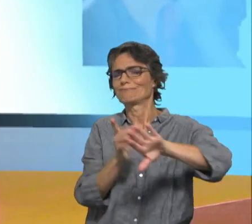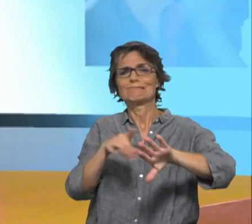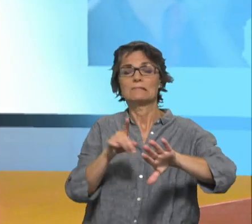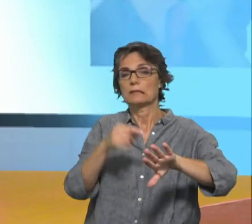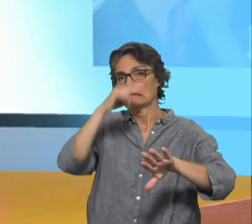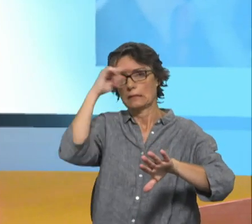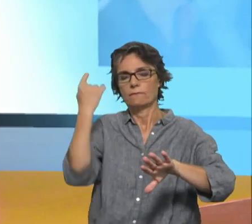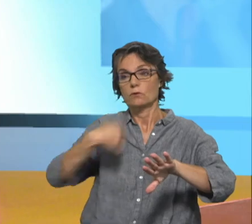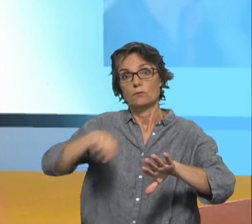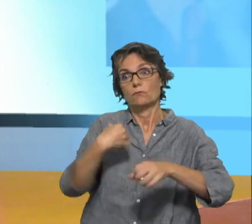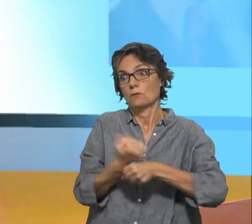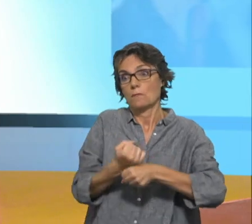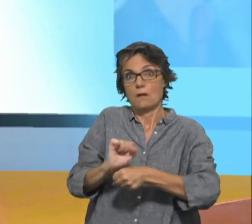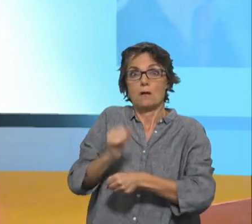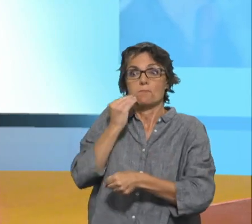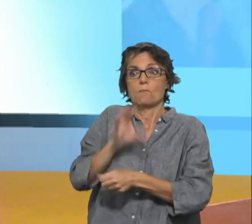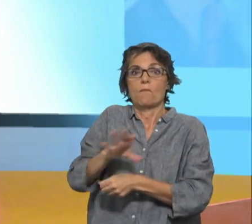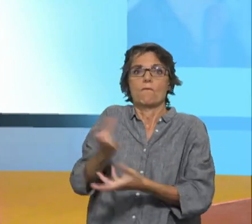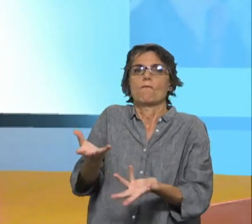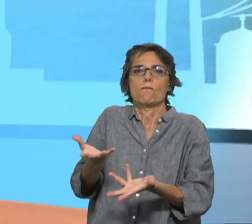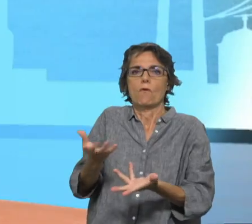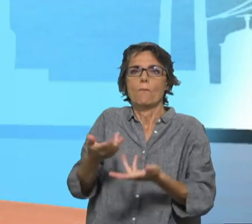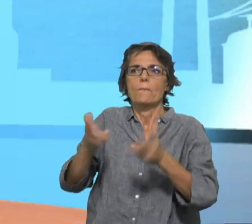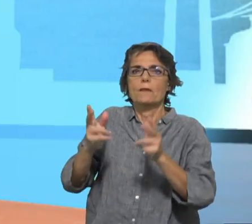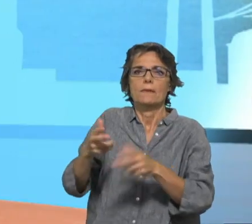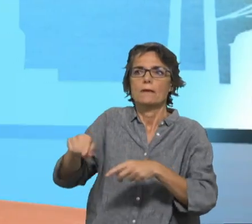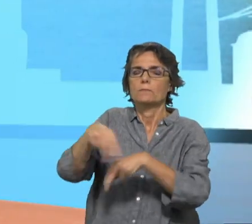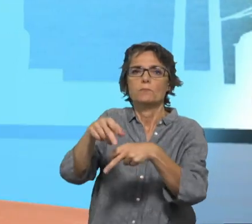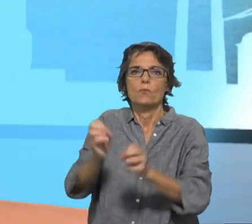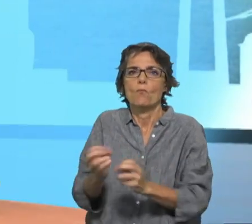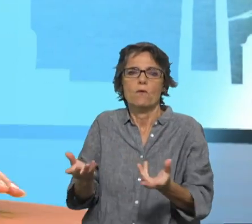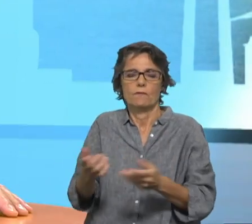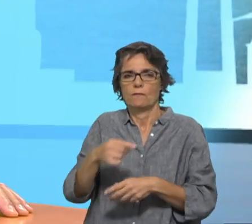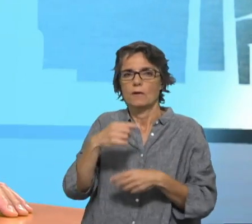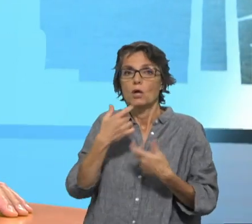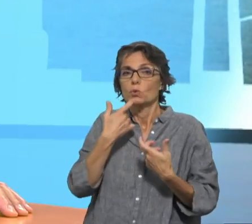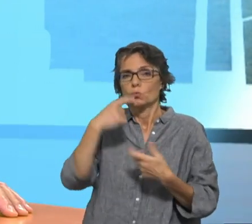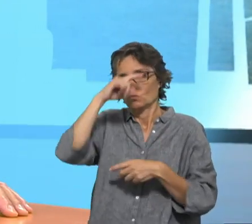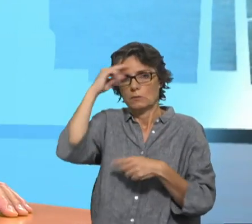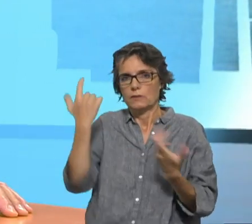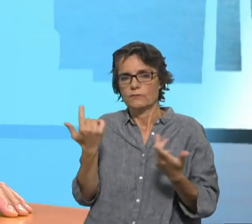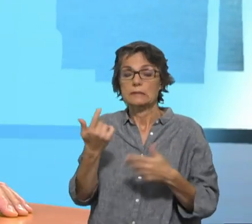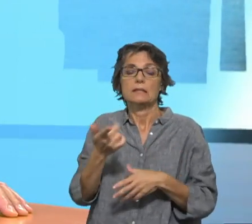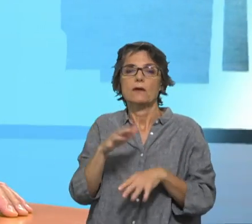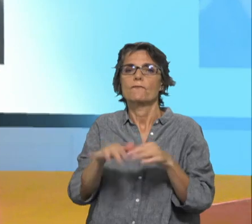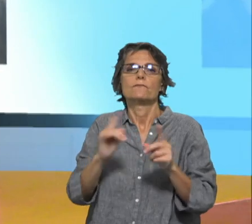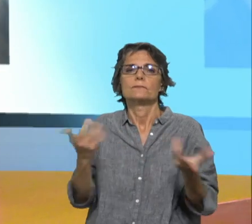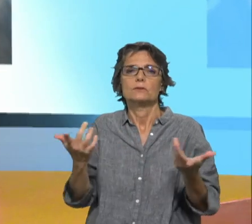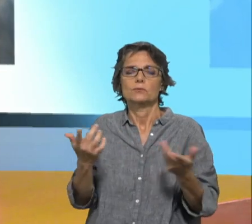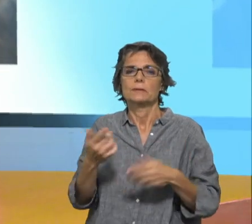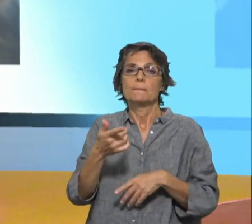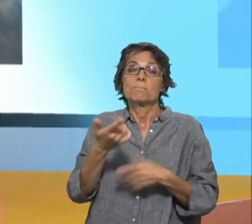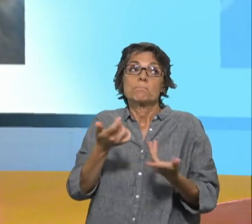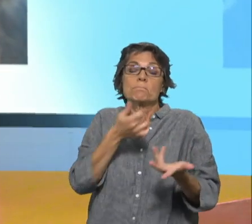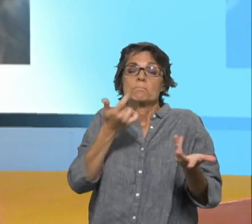difícil fazermos o nosso trabalho, já não podíamos circular livremente, já era muito difícil. E então a melhor solução foi mesmo sairmos nessa